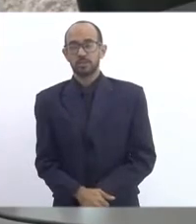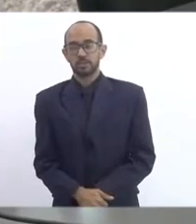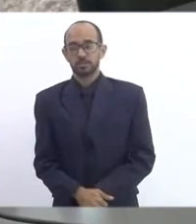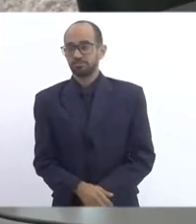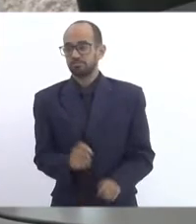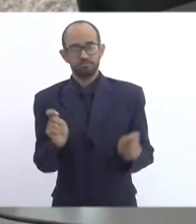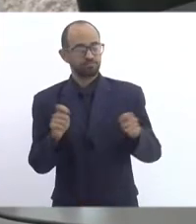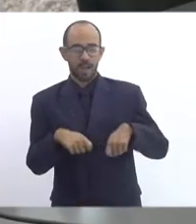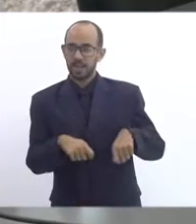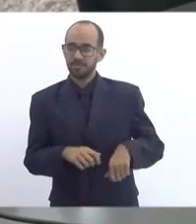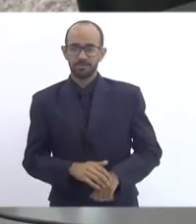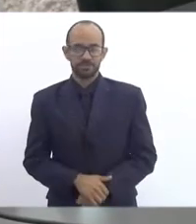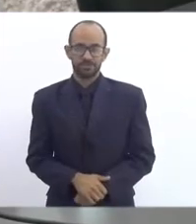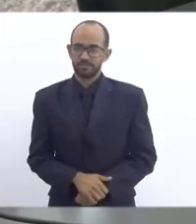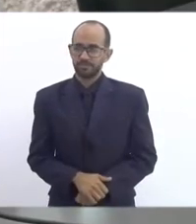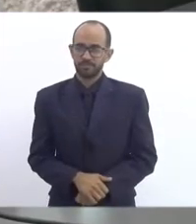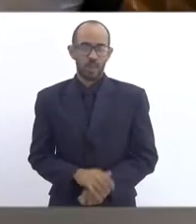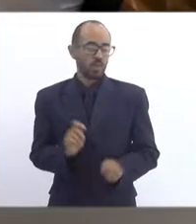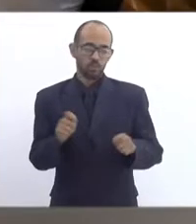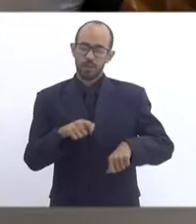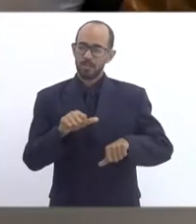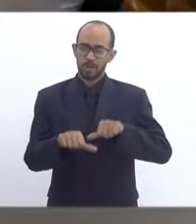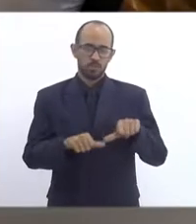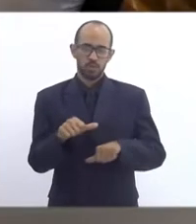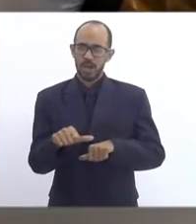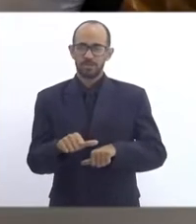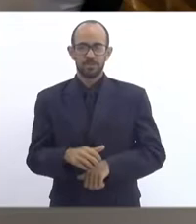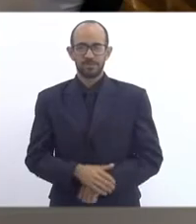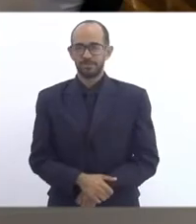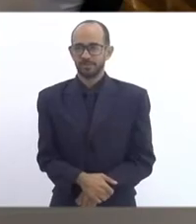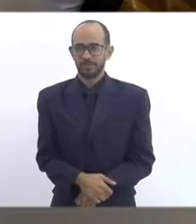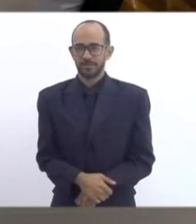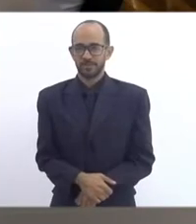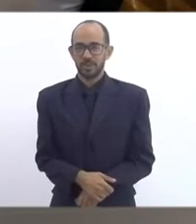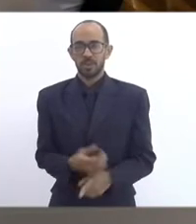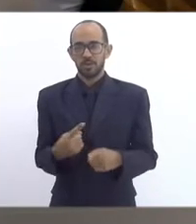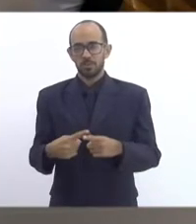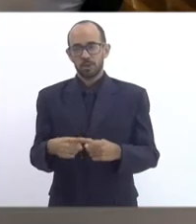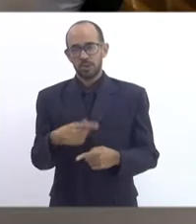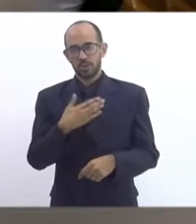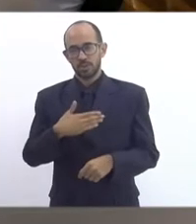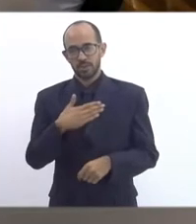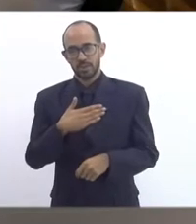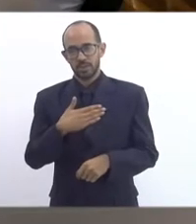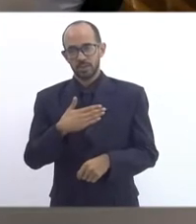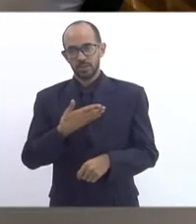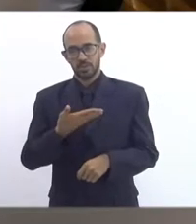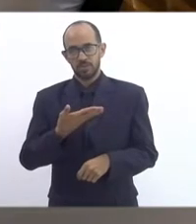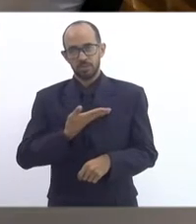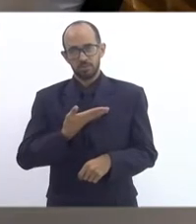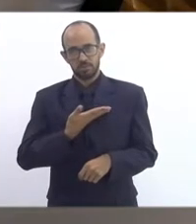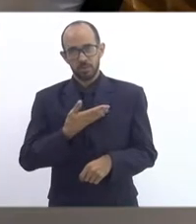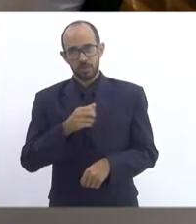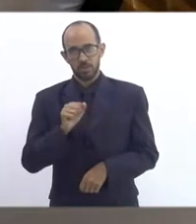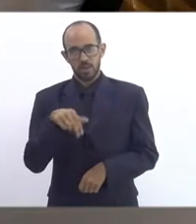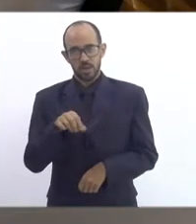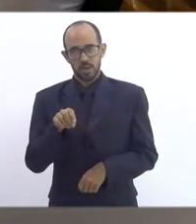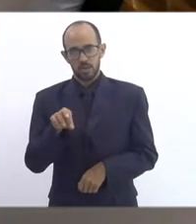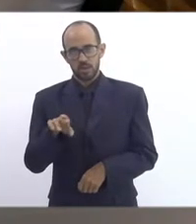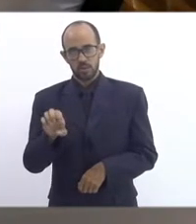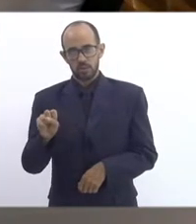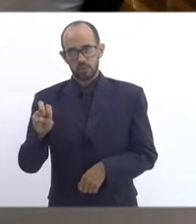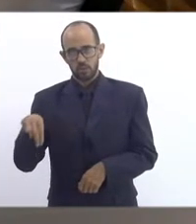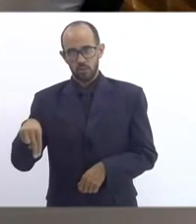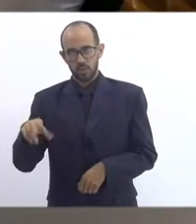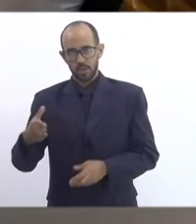dá. Vai mudar. Aqui, nosso querido amigo deputado Anderson Moraes quer incluir no calendário